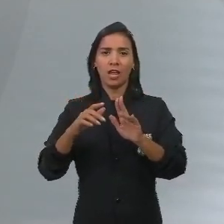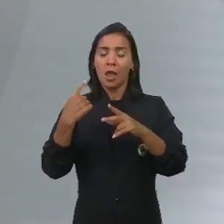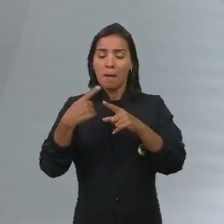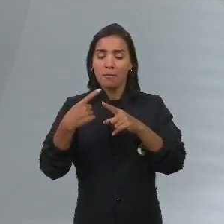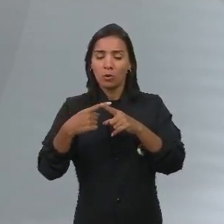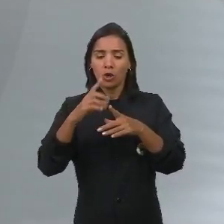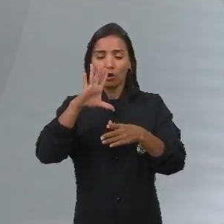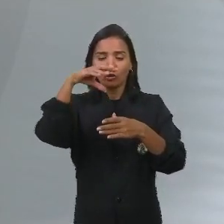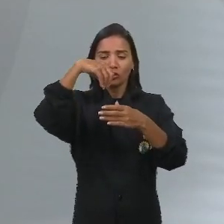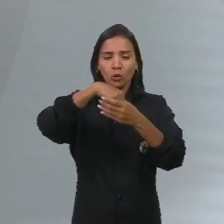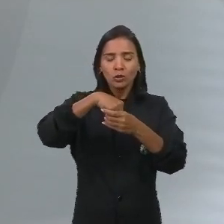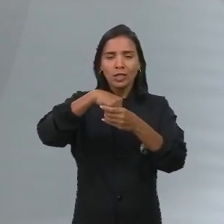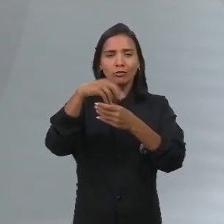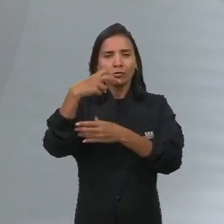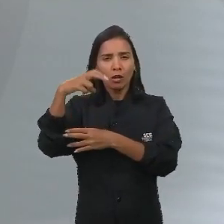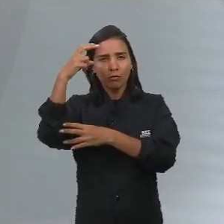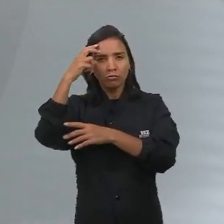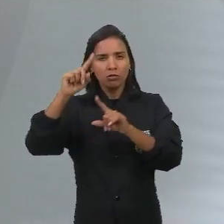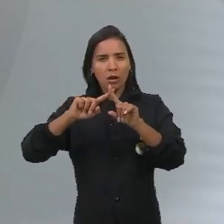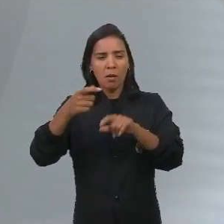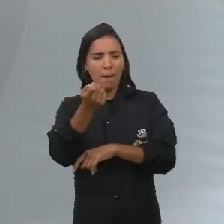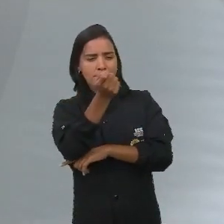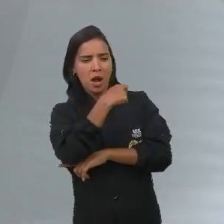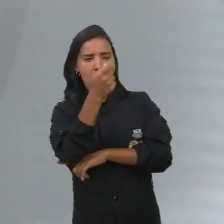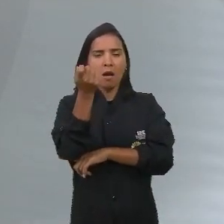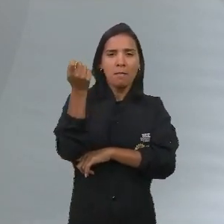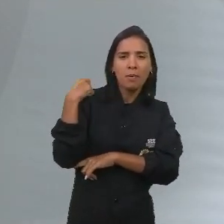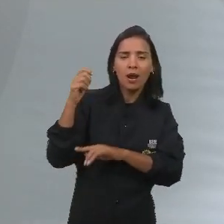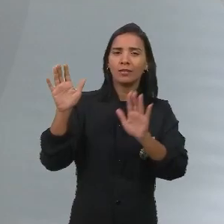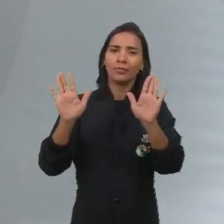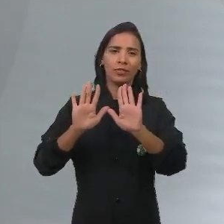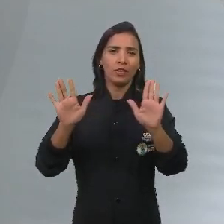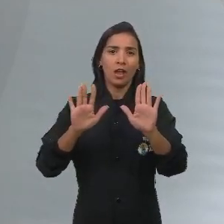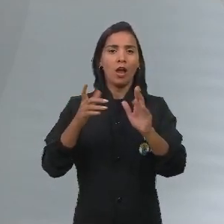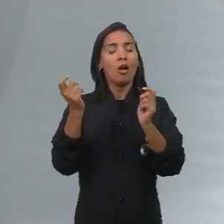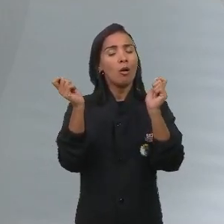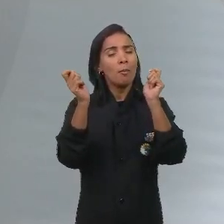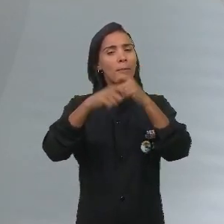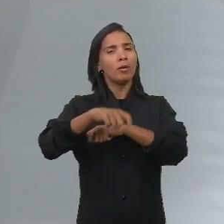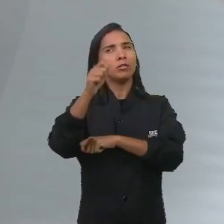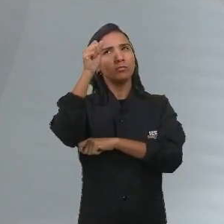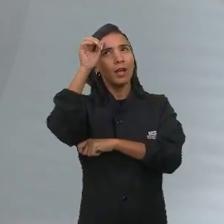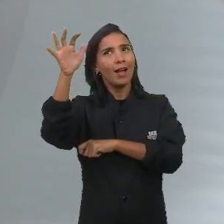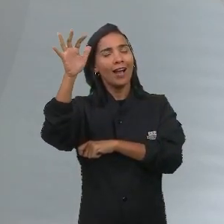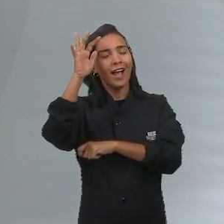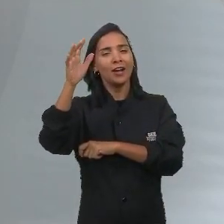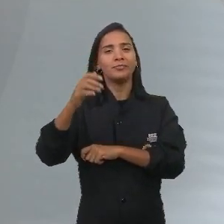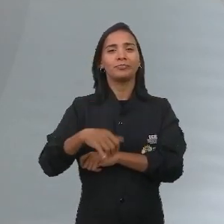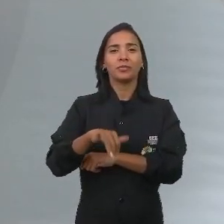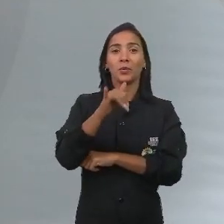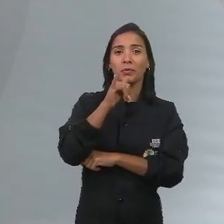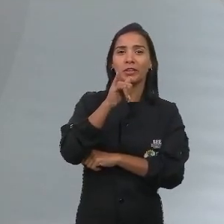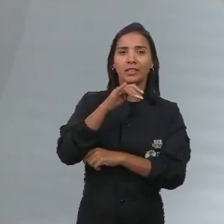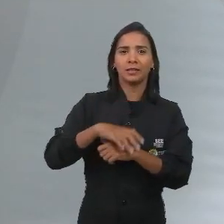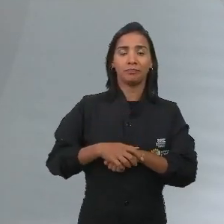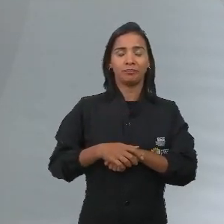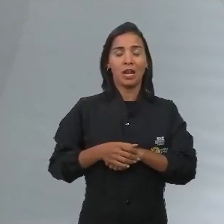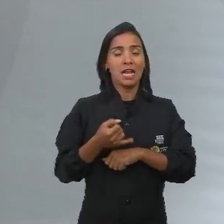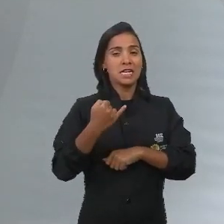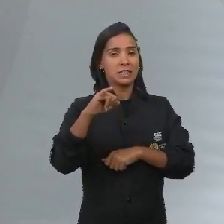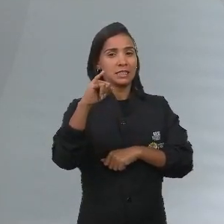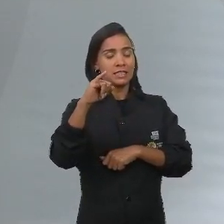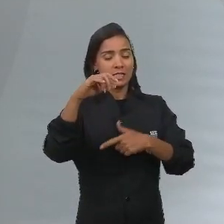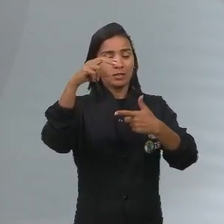ser escravo daquela cultura são esses tipos de reflexões quando a gente pensa no Enem o lance de forma